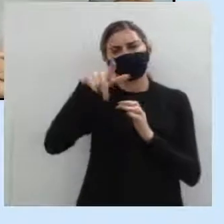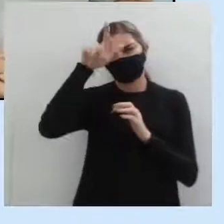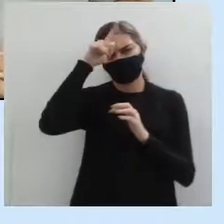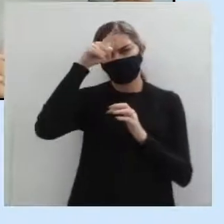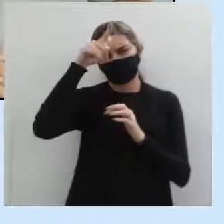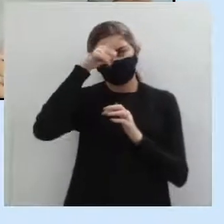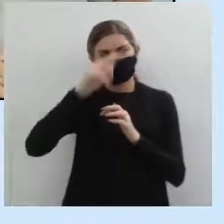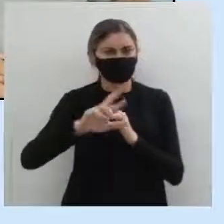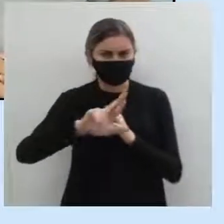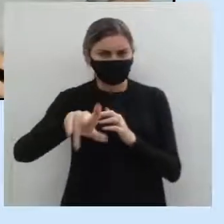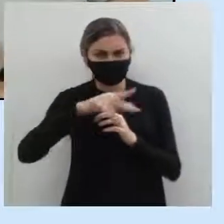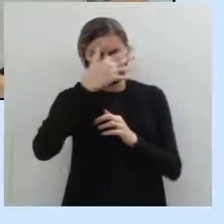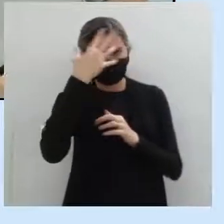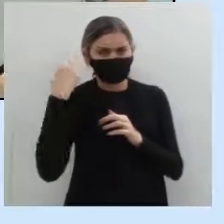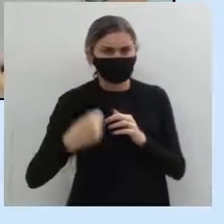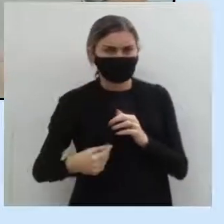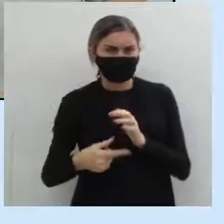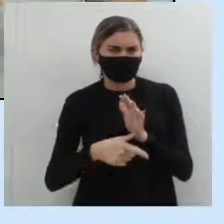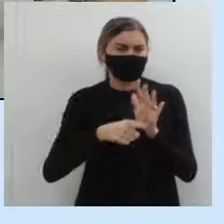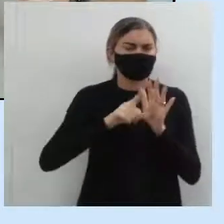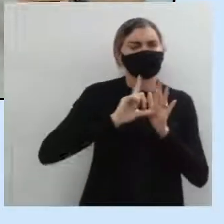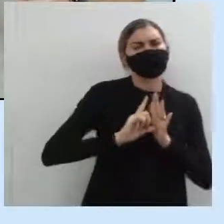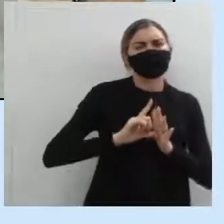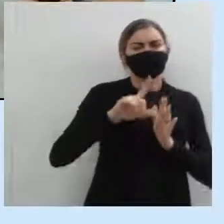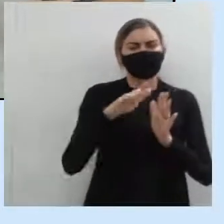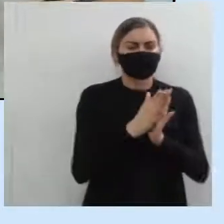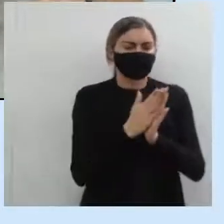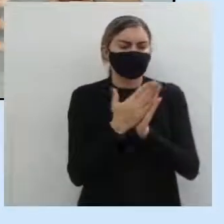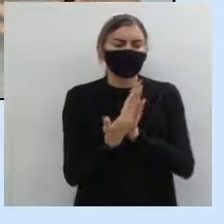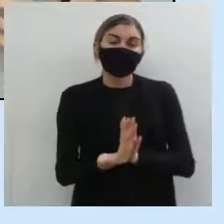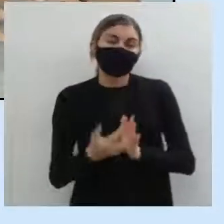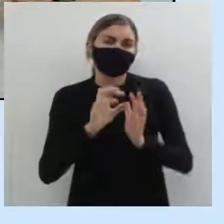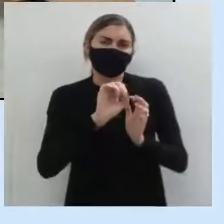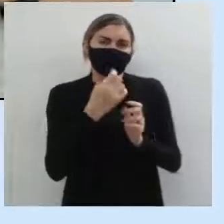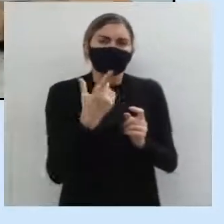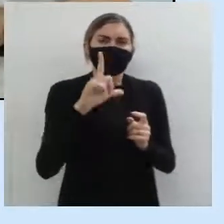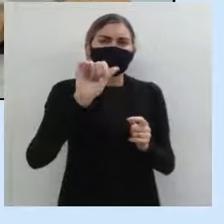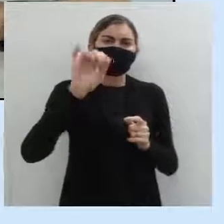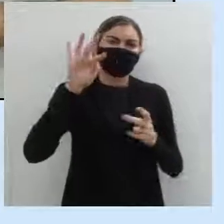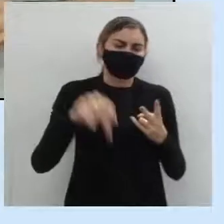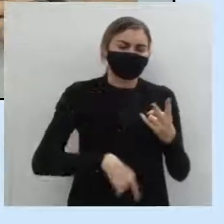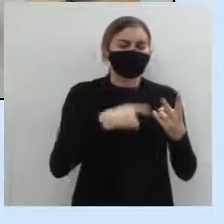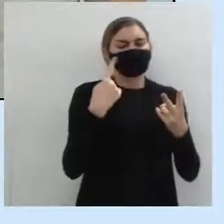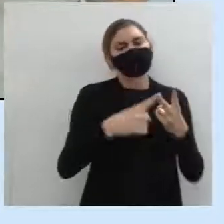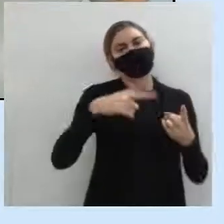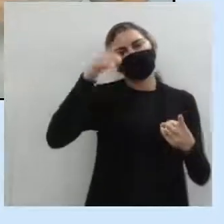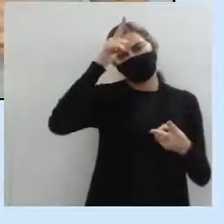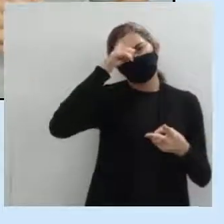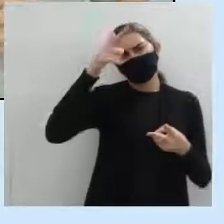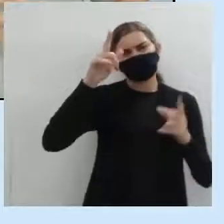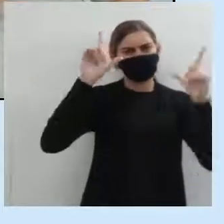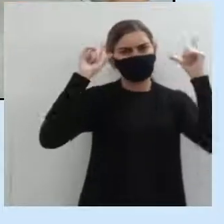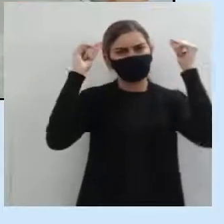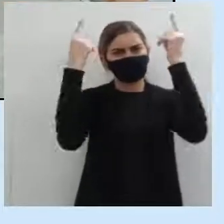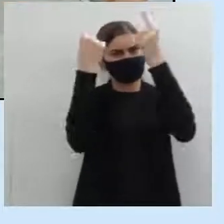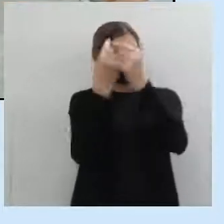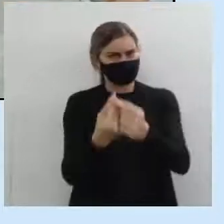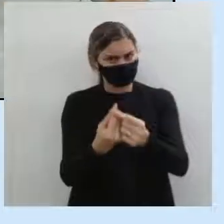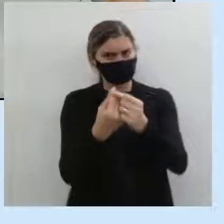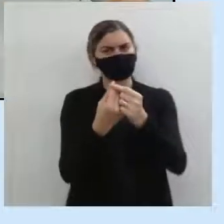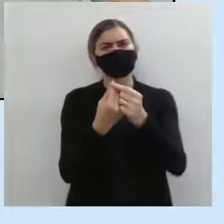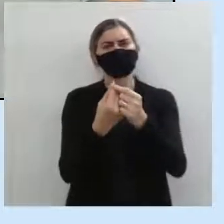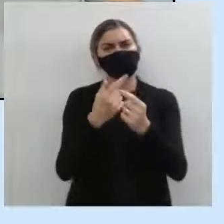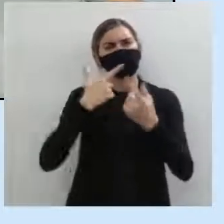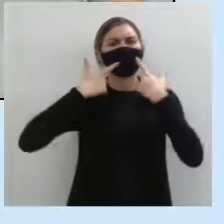alemão. Não esquece disso. Antes, as Bíblias ou eram escritas em latim ou grego,